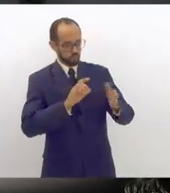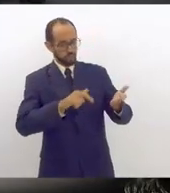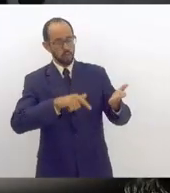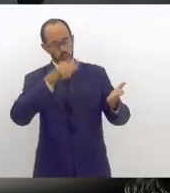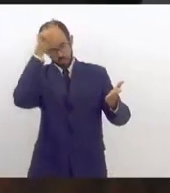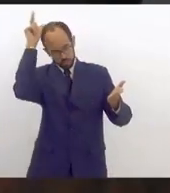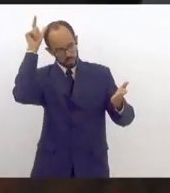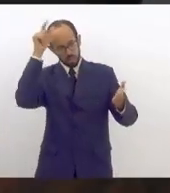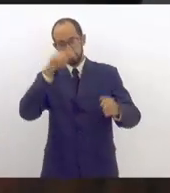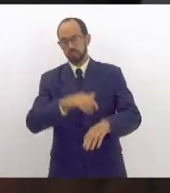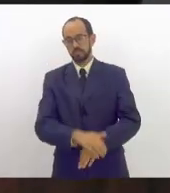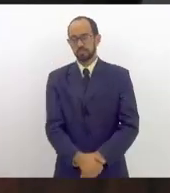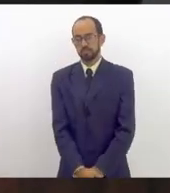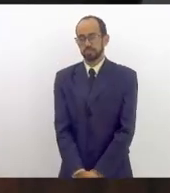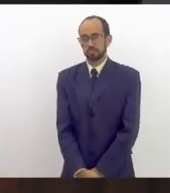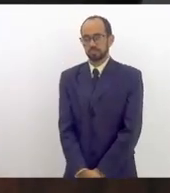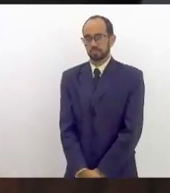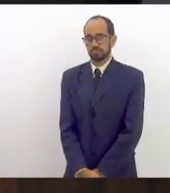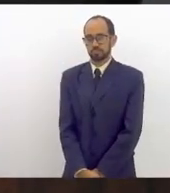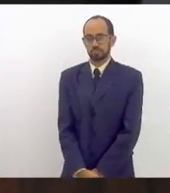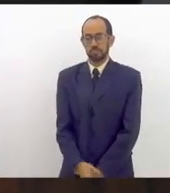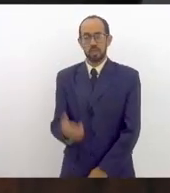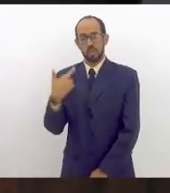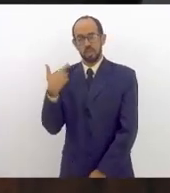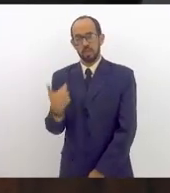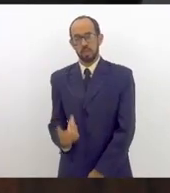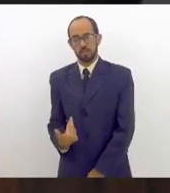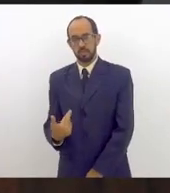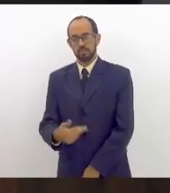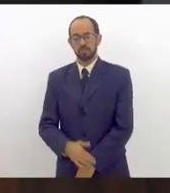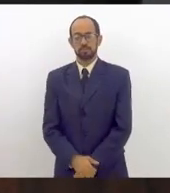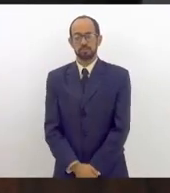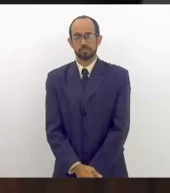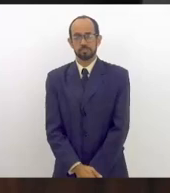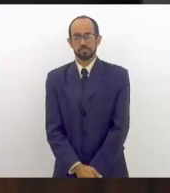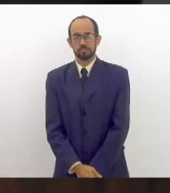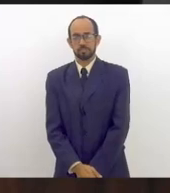Paulo, deputada Renata.